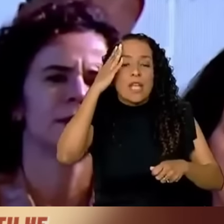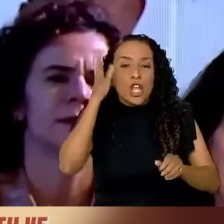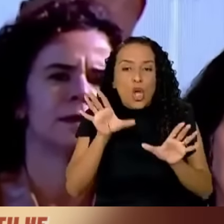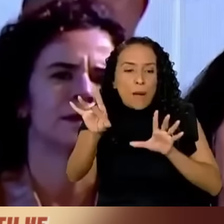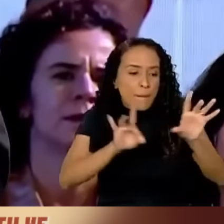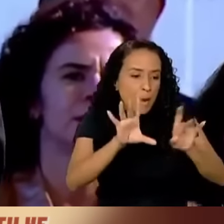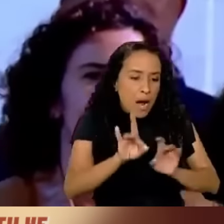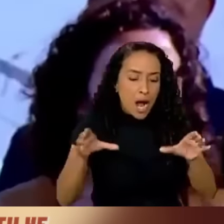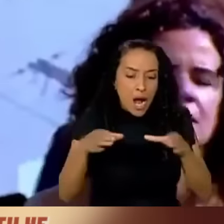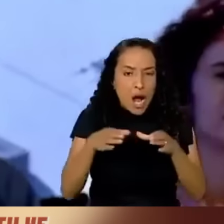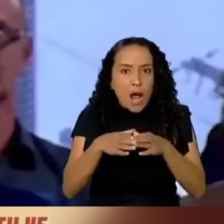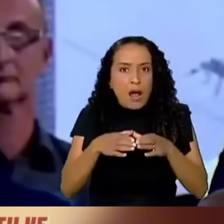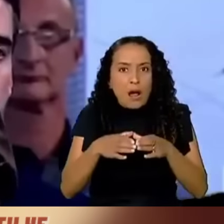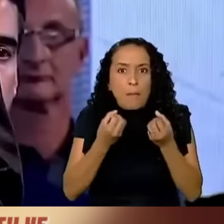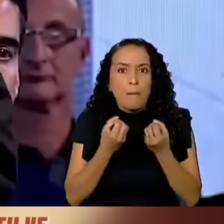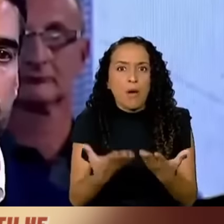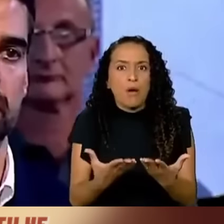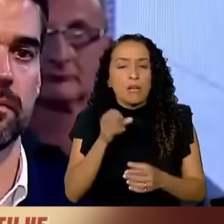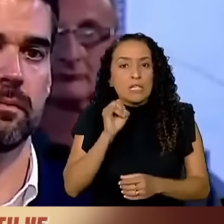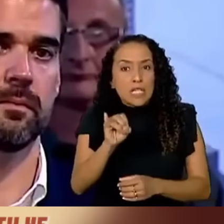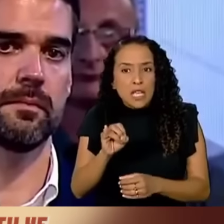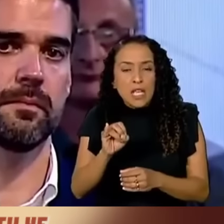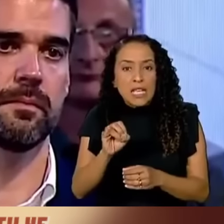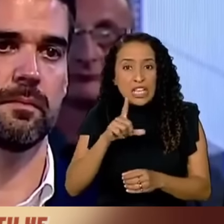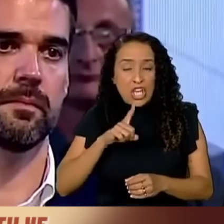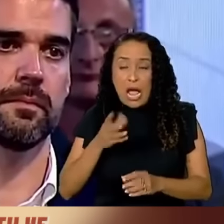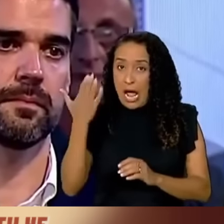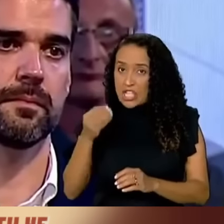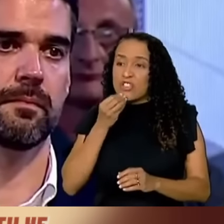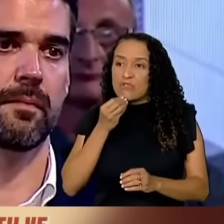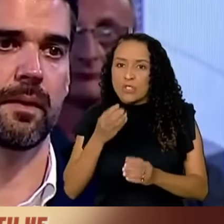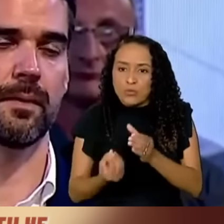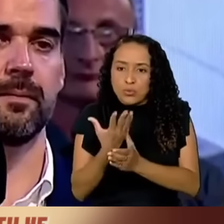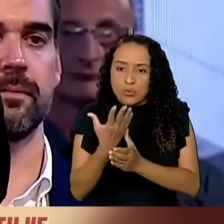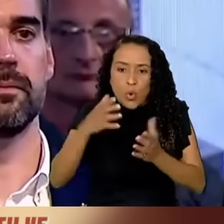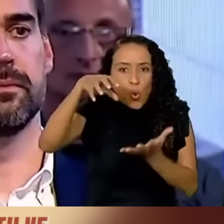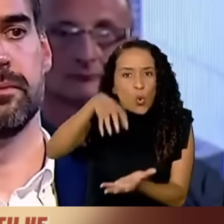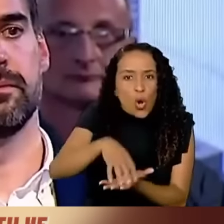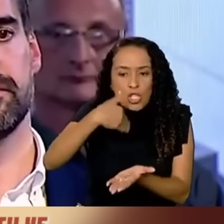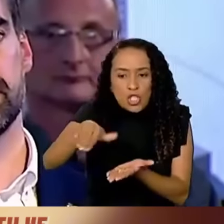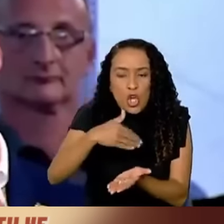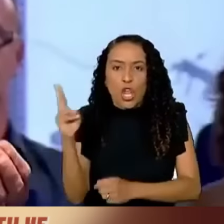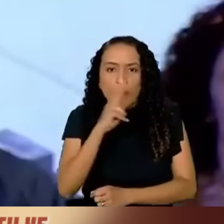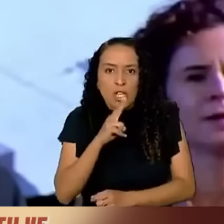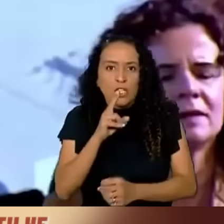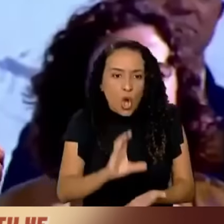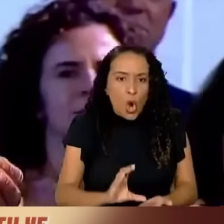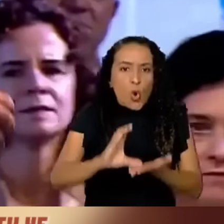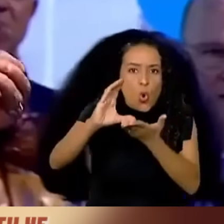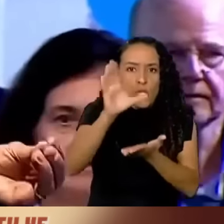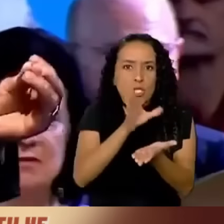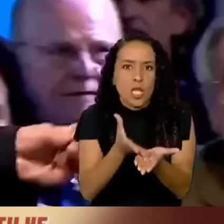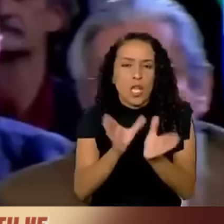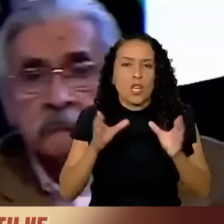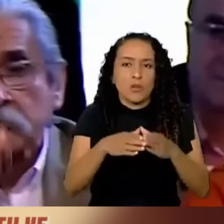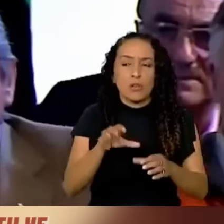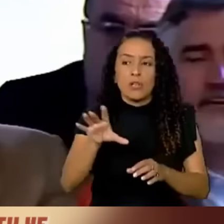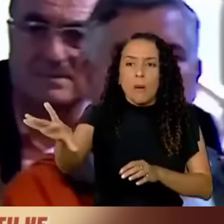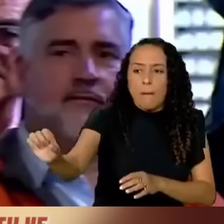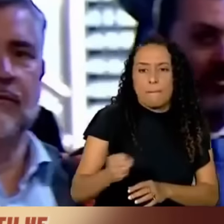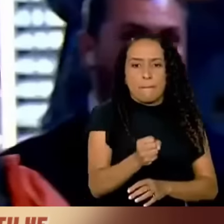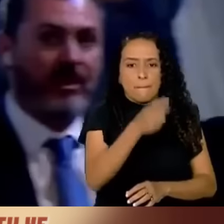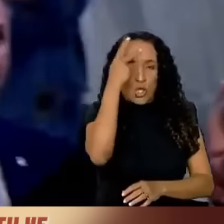time. Se ele tivesse criado um escritório de emergência, um conselho, e se tivesse colocado o pessoal que